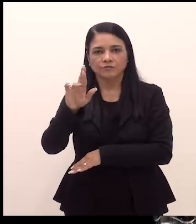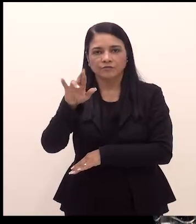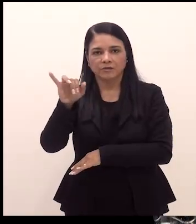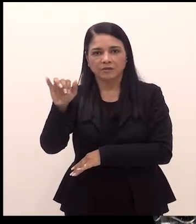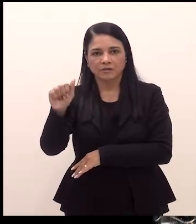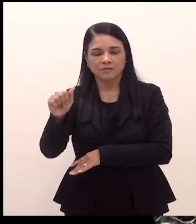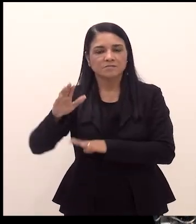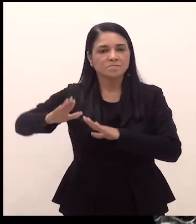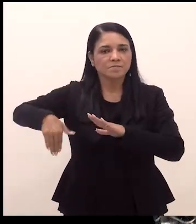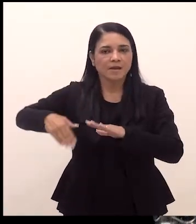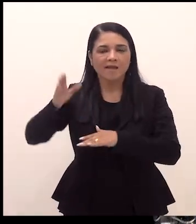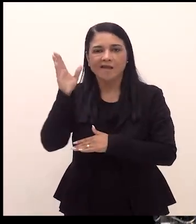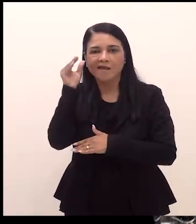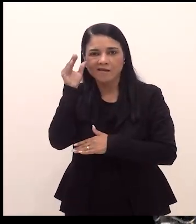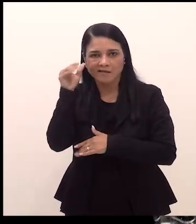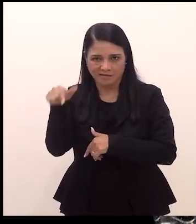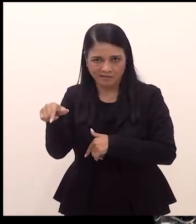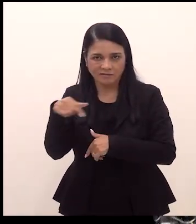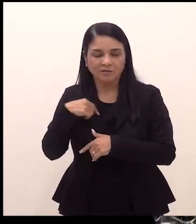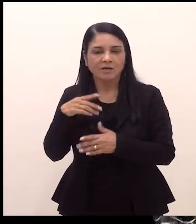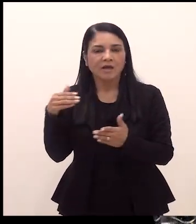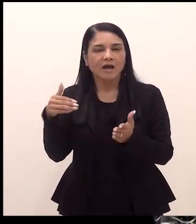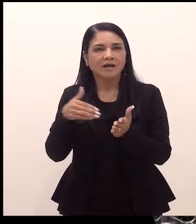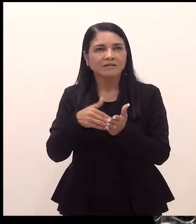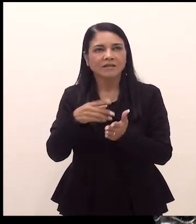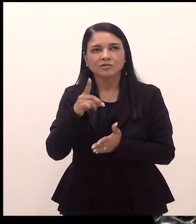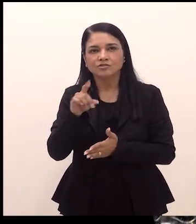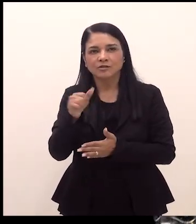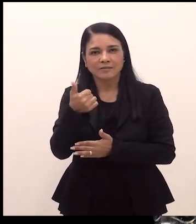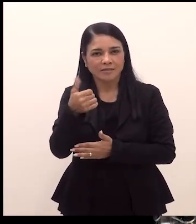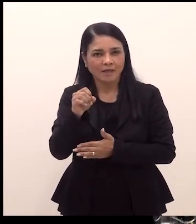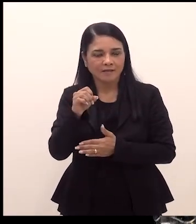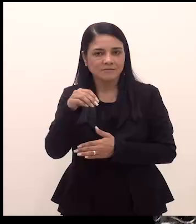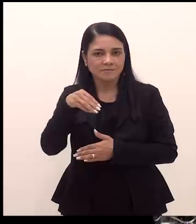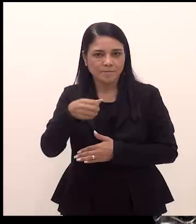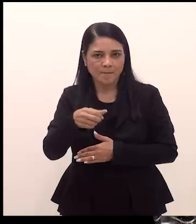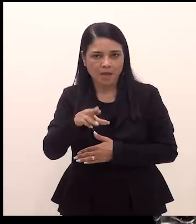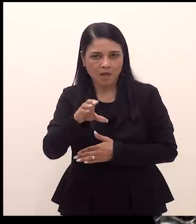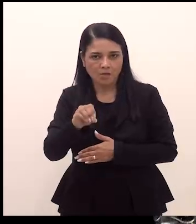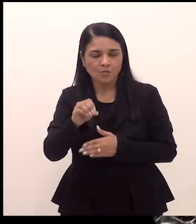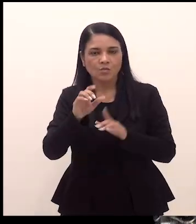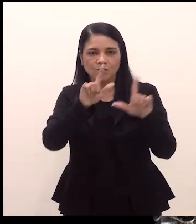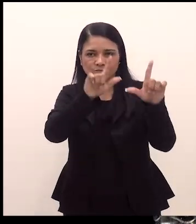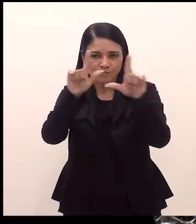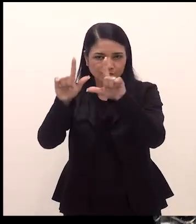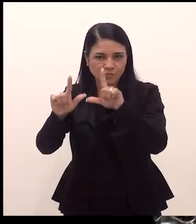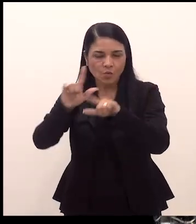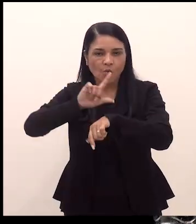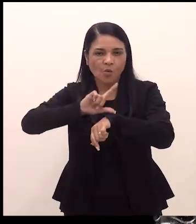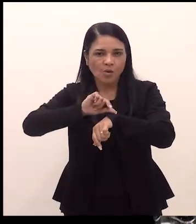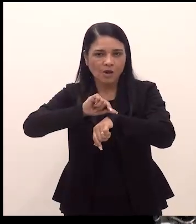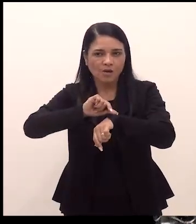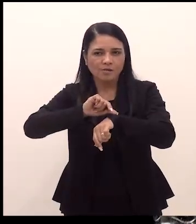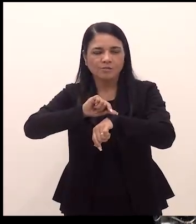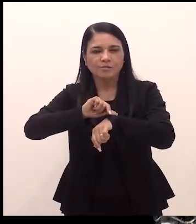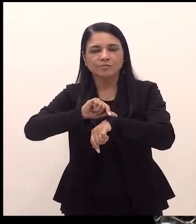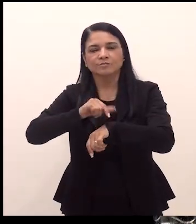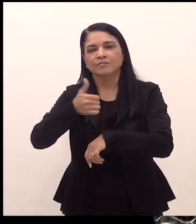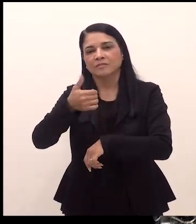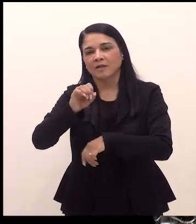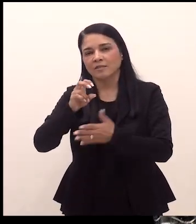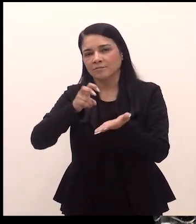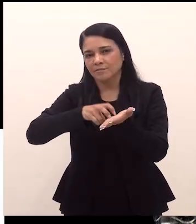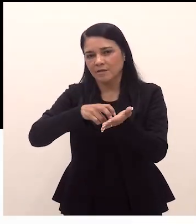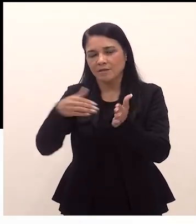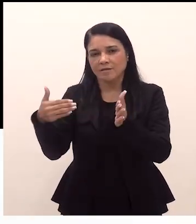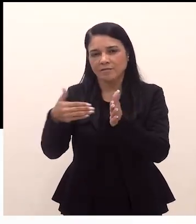de Frias, número 9, ali na Praia de Caraí, super fácil de achar, até o dia 10 de maio. A exposição está em